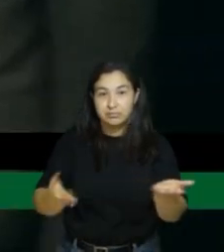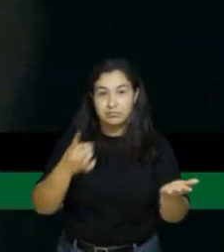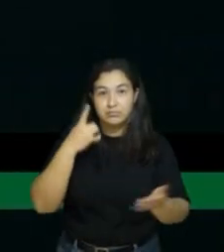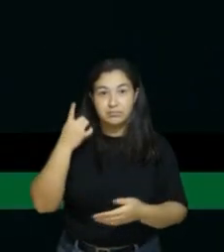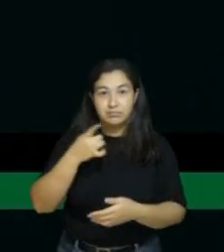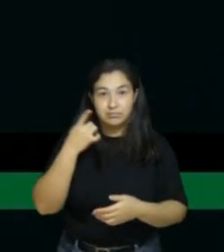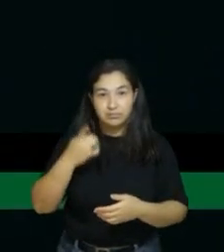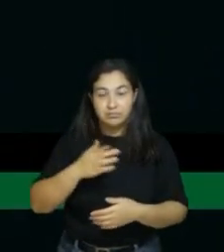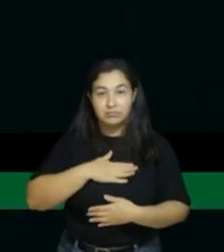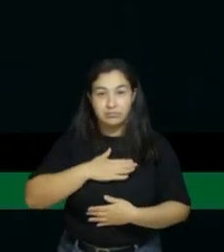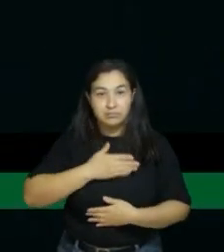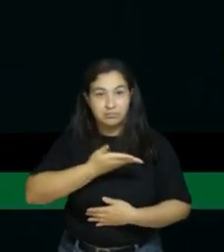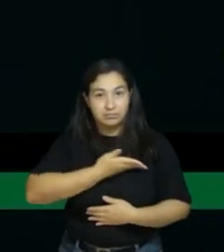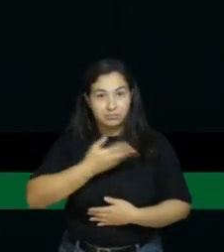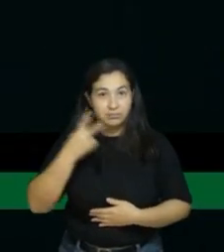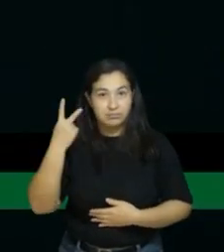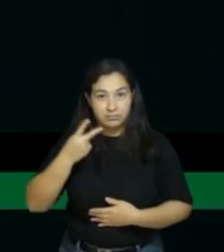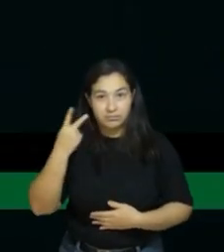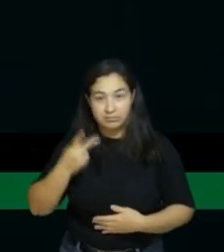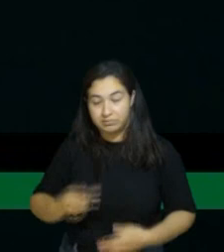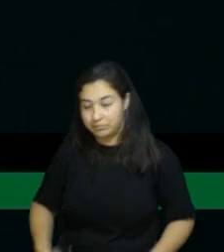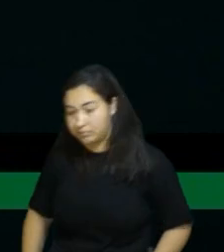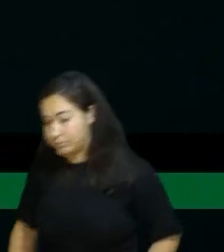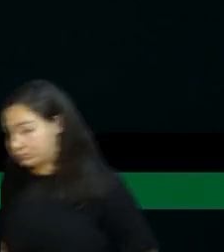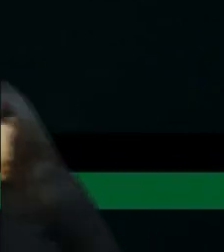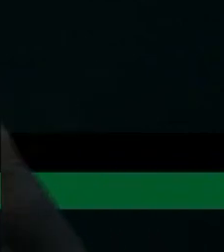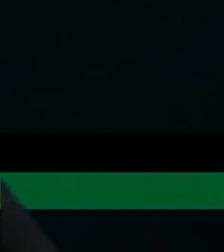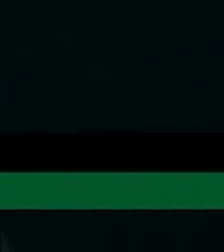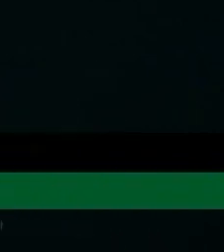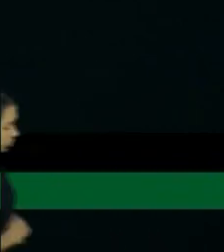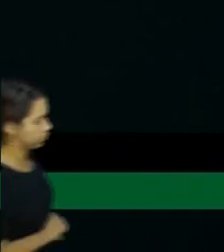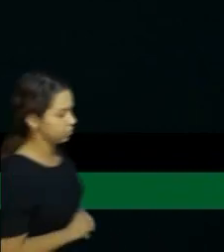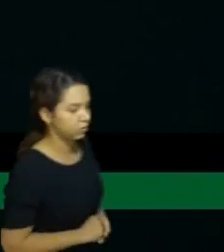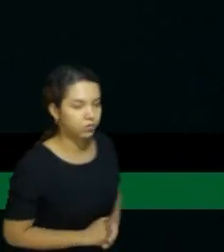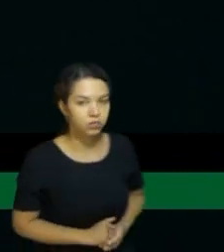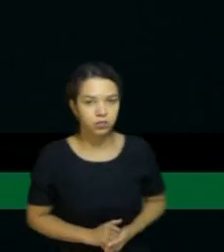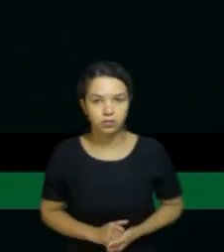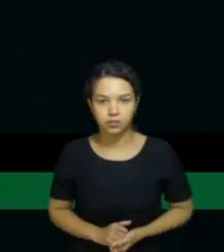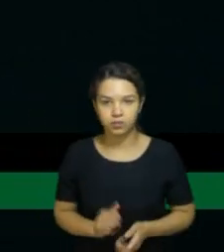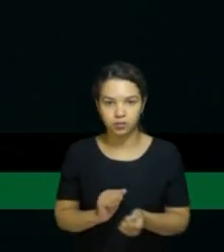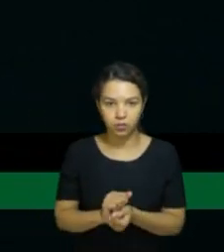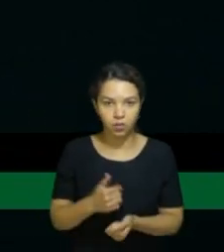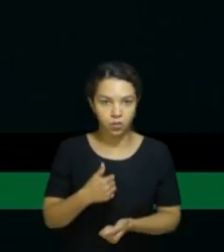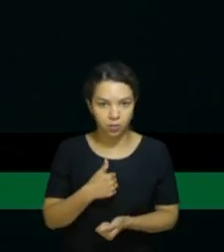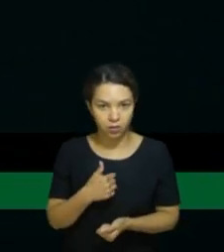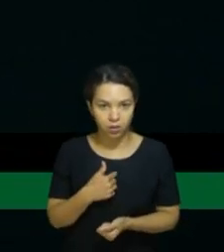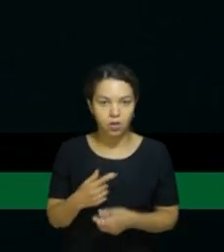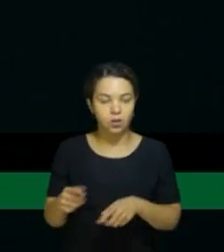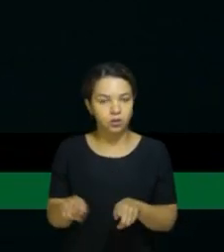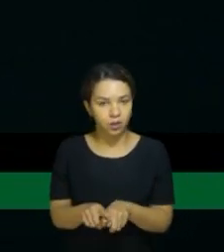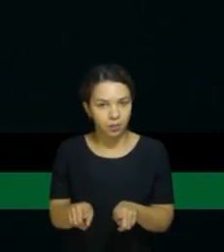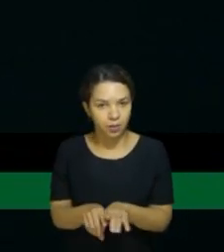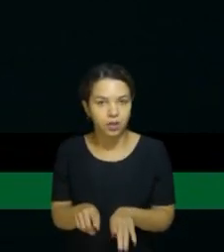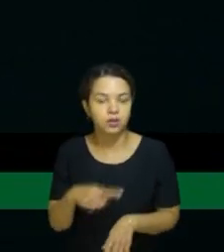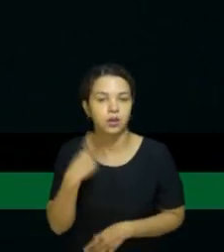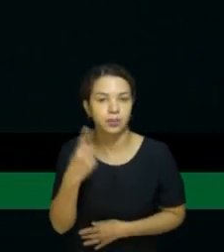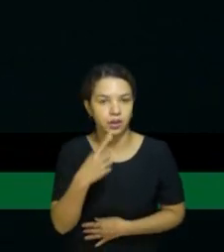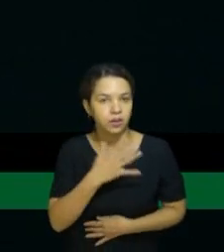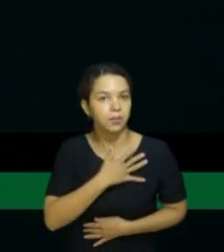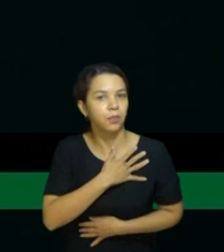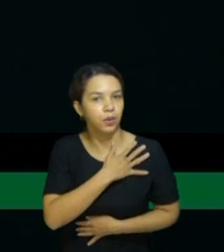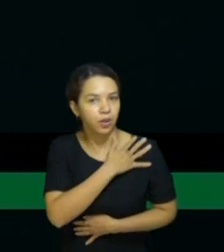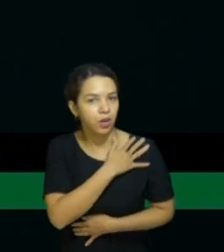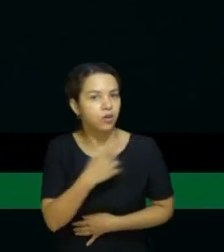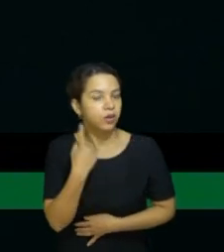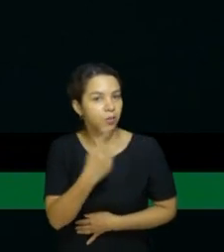saudar meus colegas e vereadores que junto comigo junto com o deputado Napoleão com o